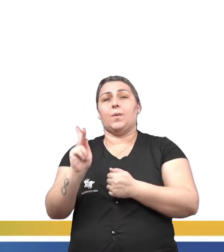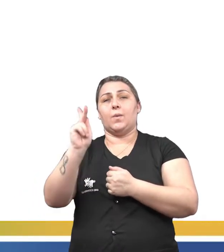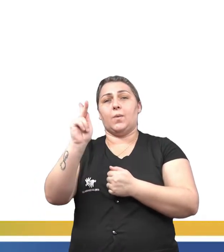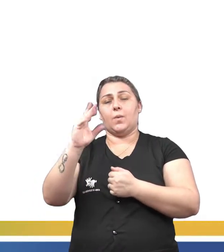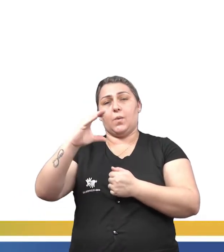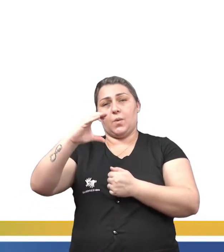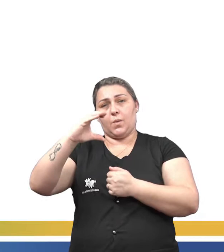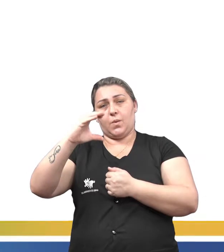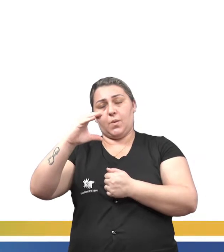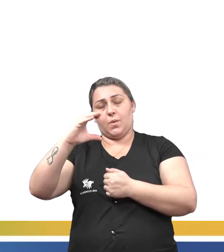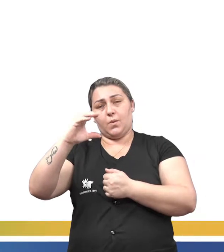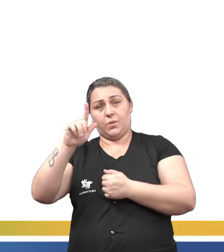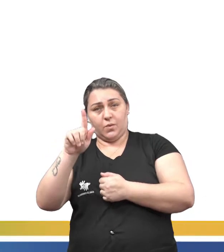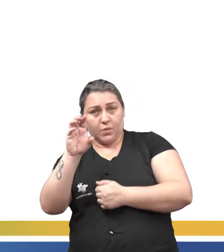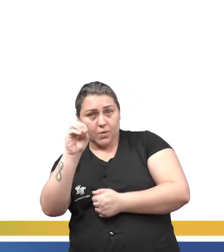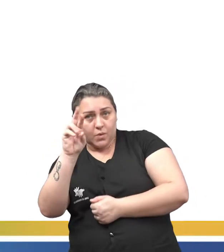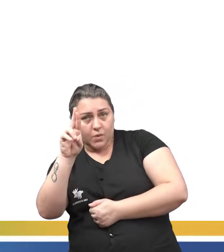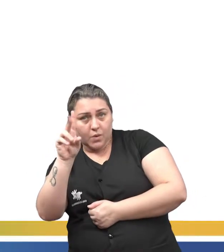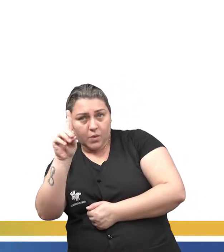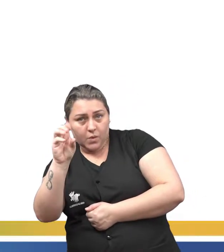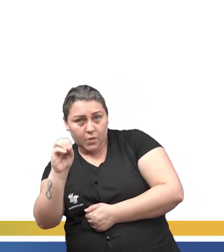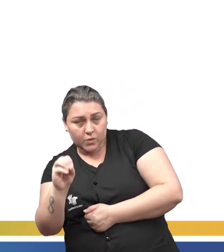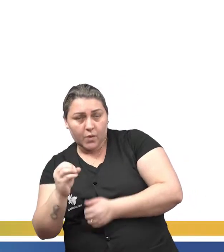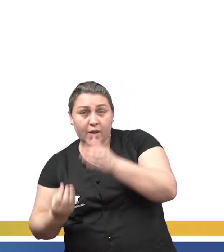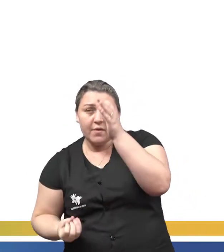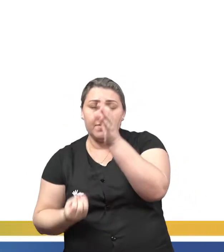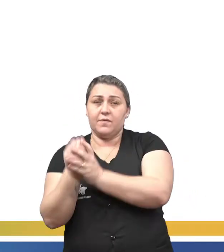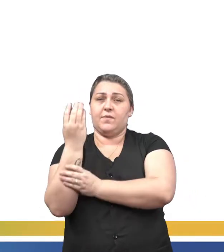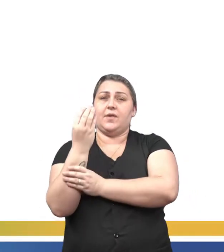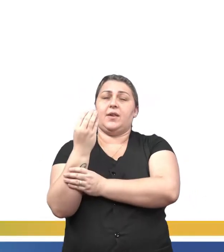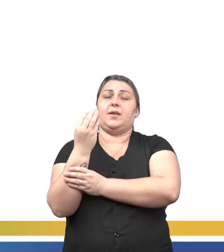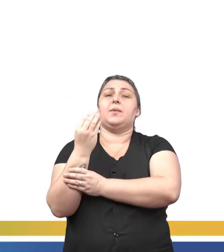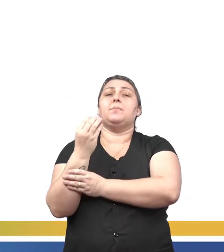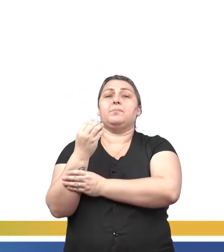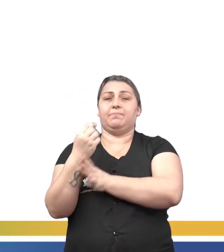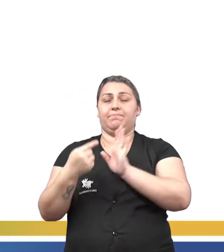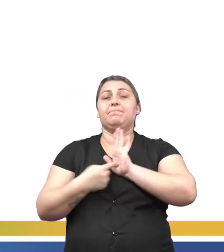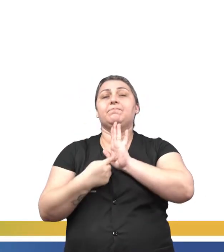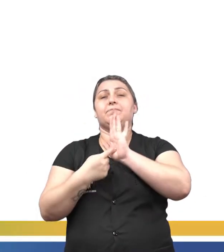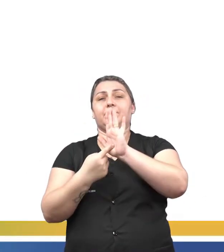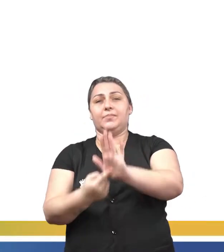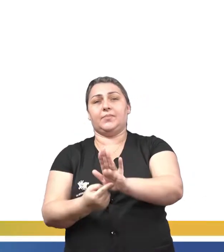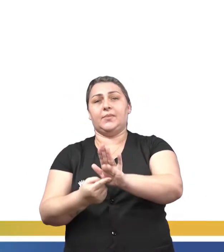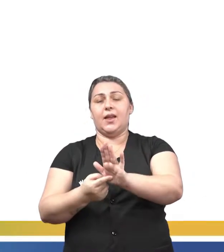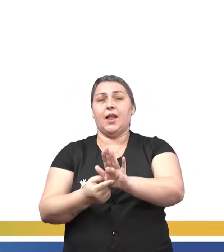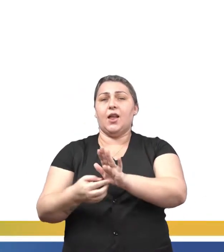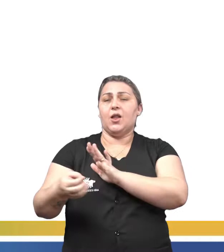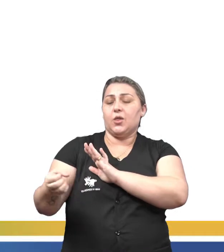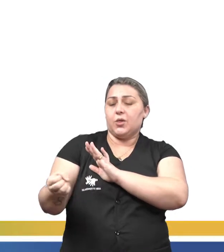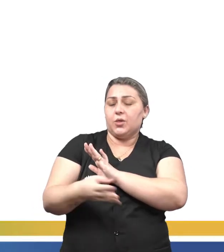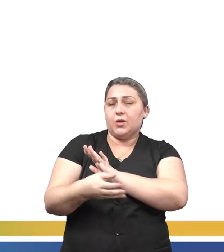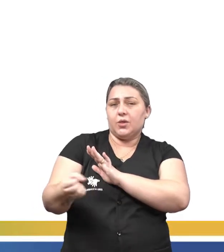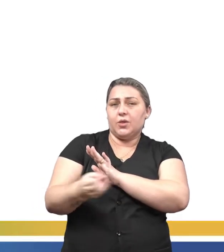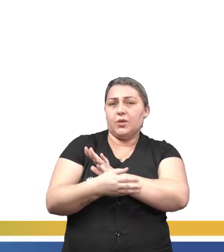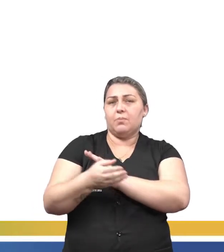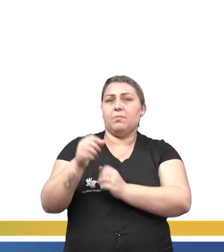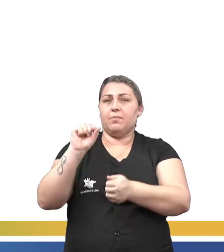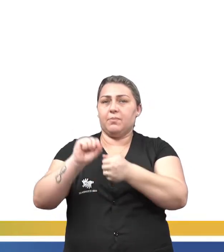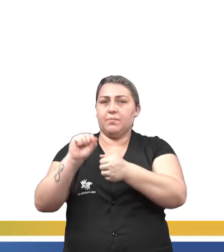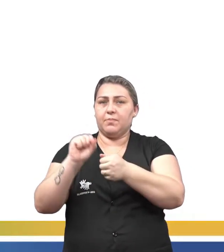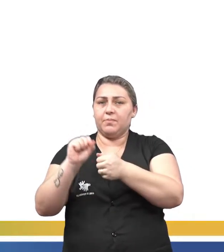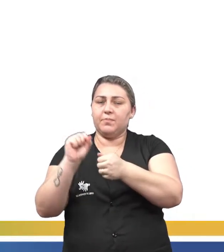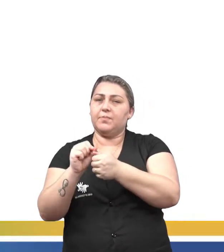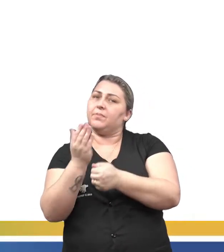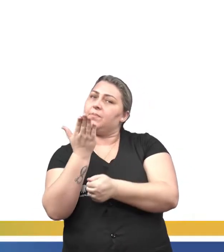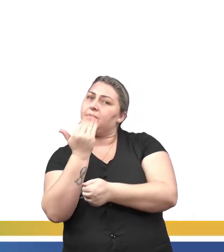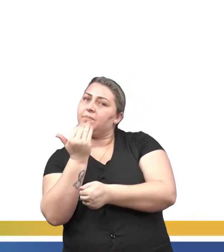Gordon Shield, que ele cria para designar as novas formas de produção de alimentos, né? A